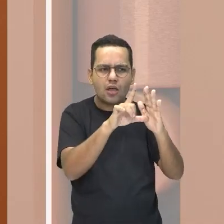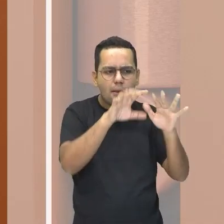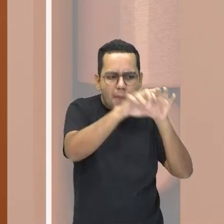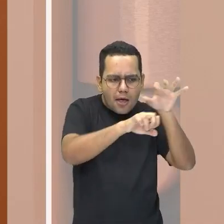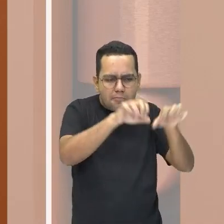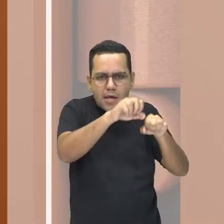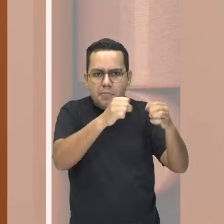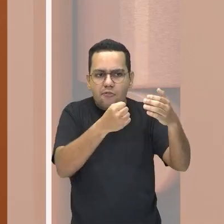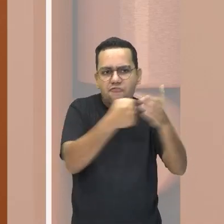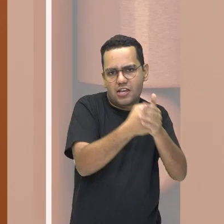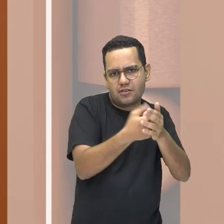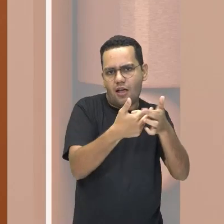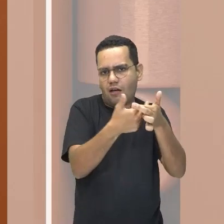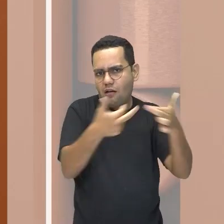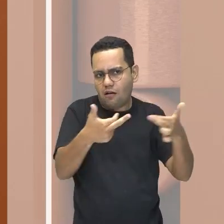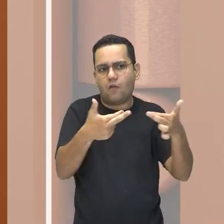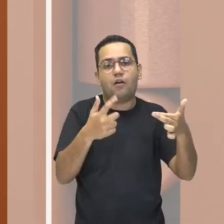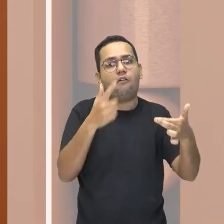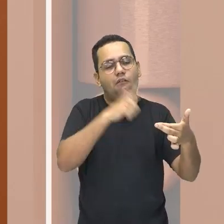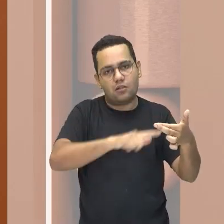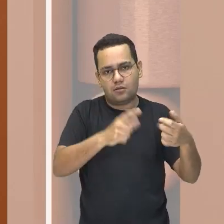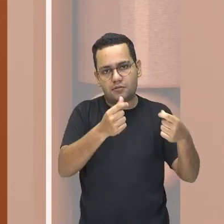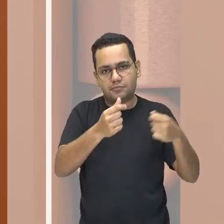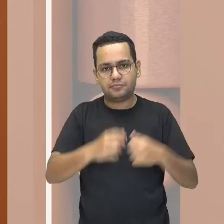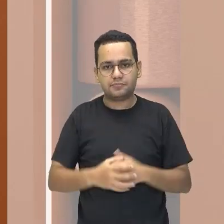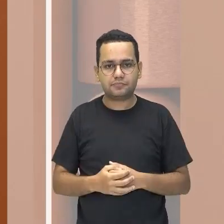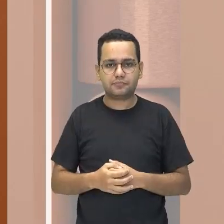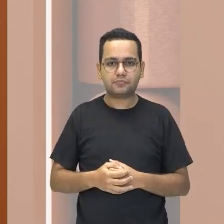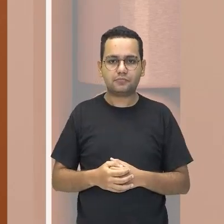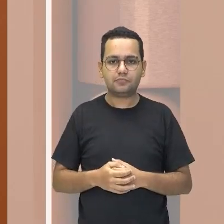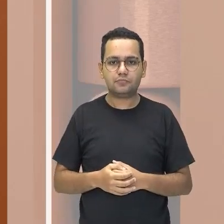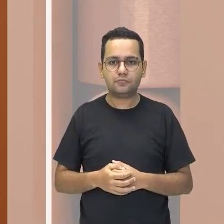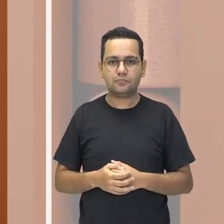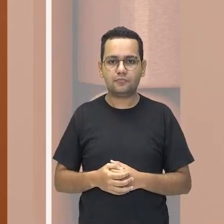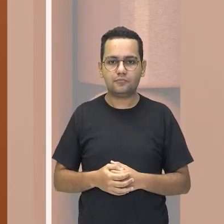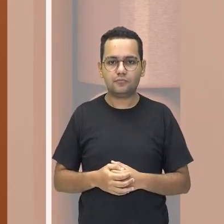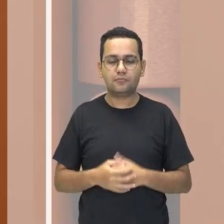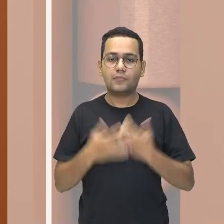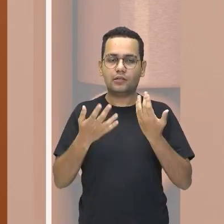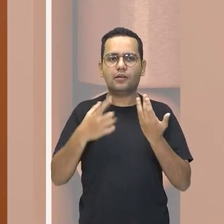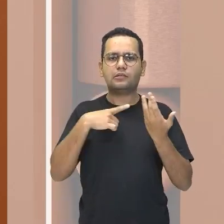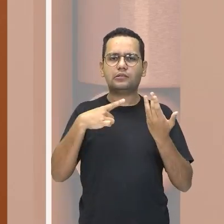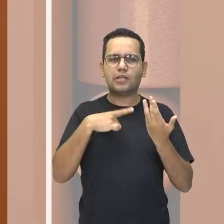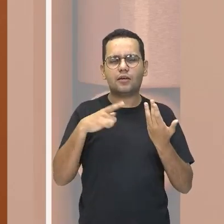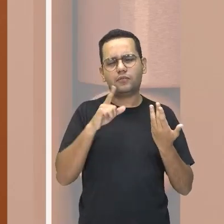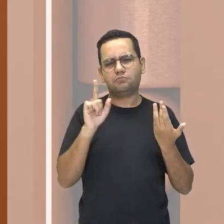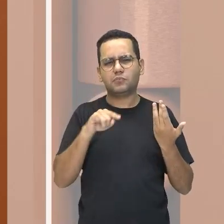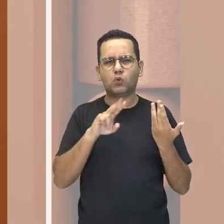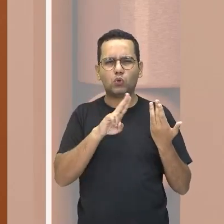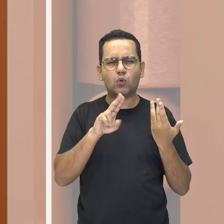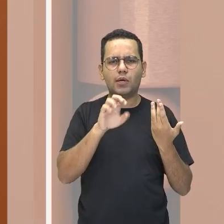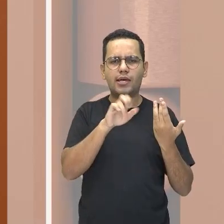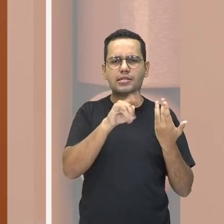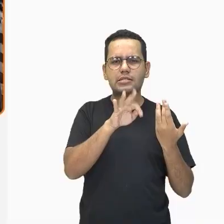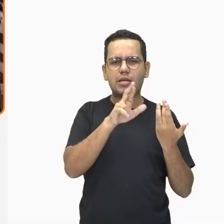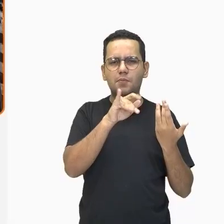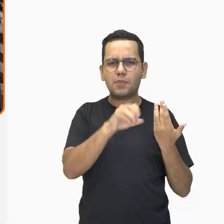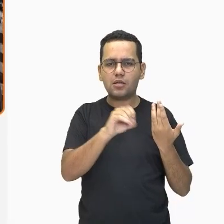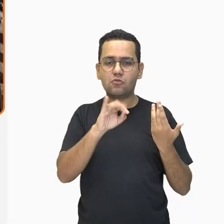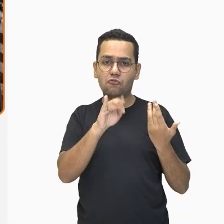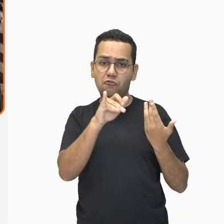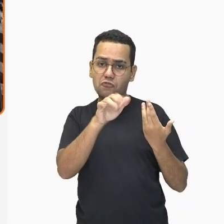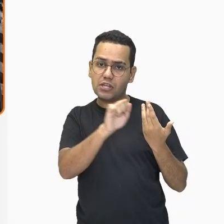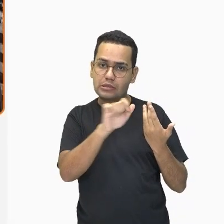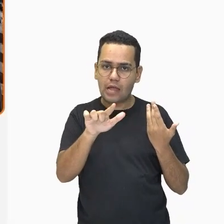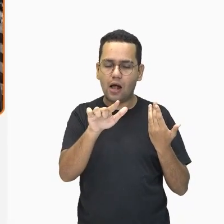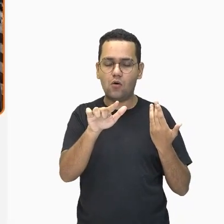solução final, que colocou em prática o extermínio de milhões de judeus no campo de concentração. Vamos adiante, vamos lá,